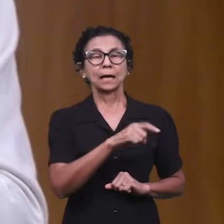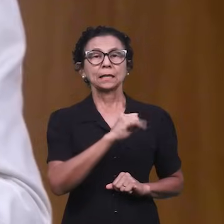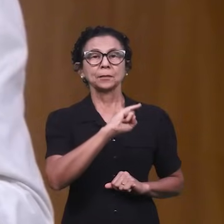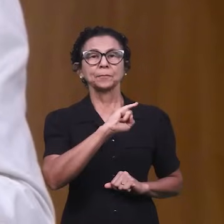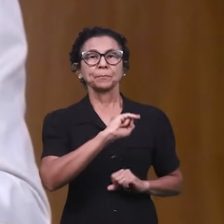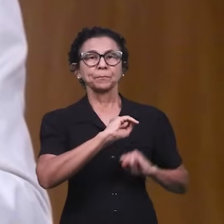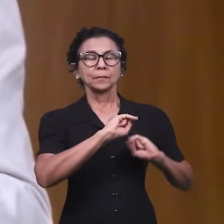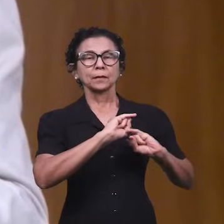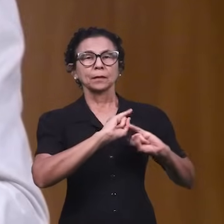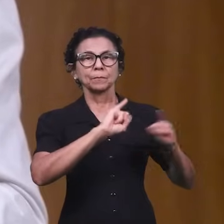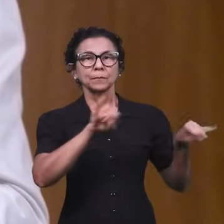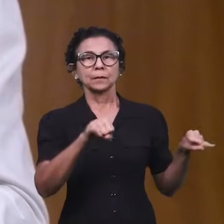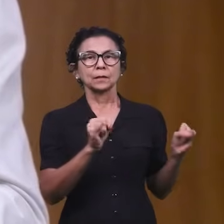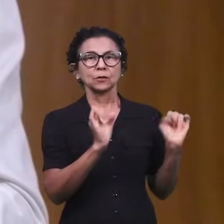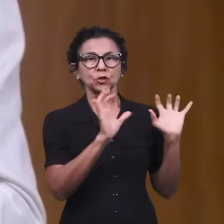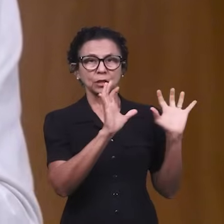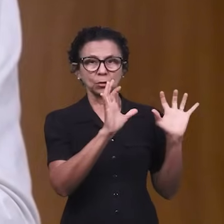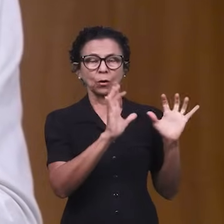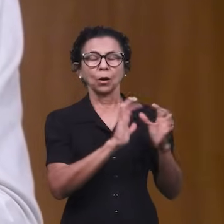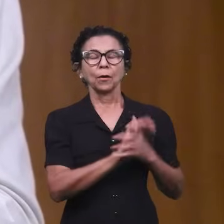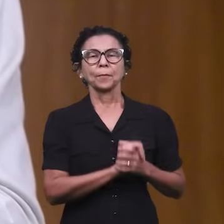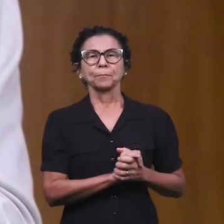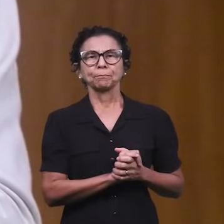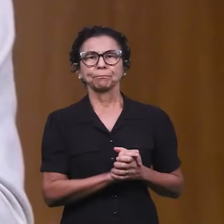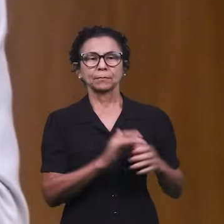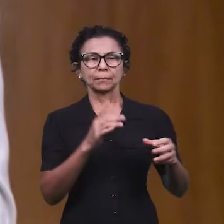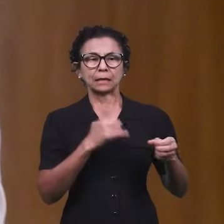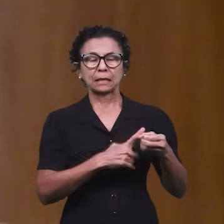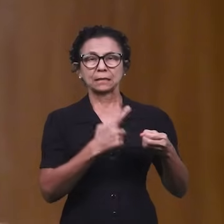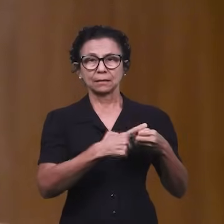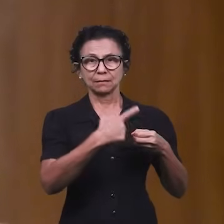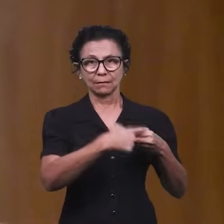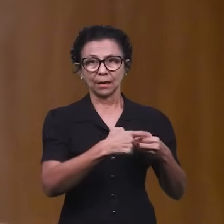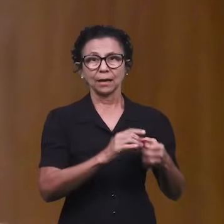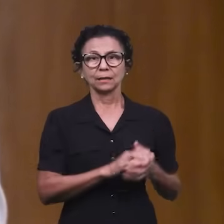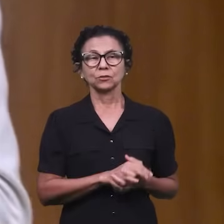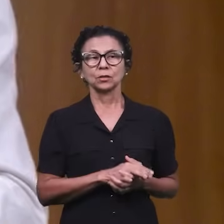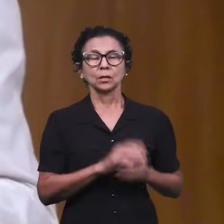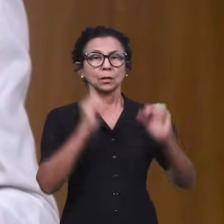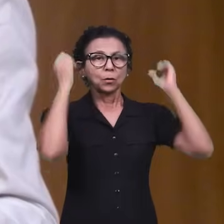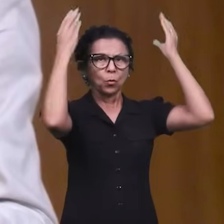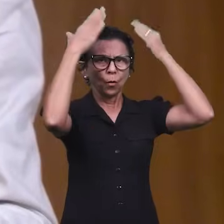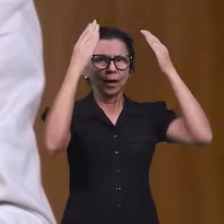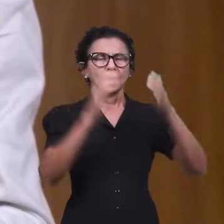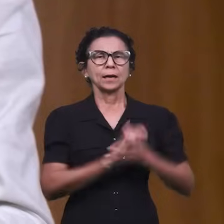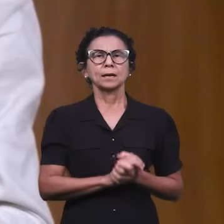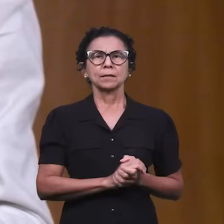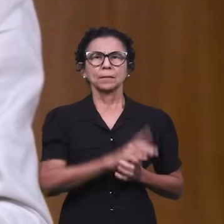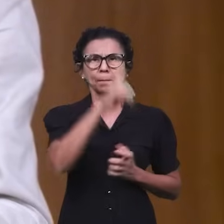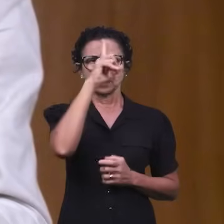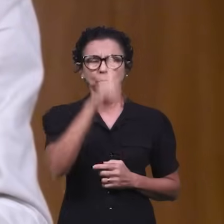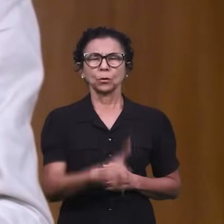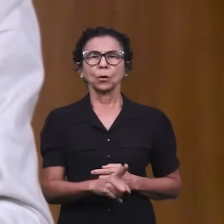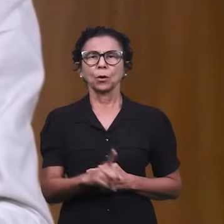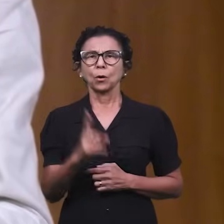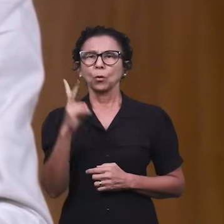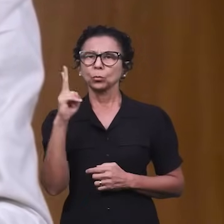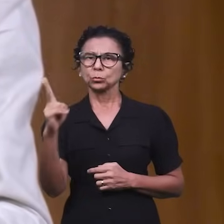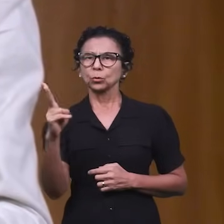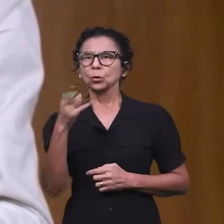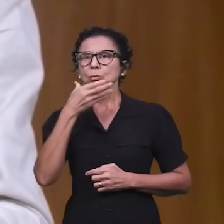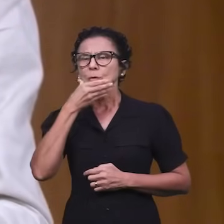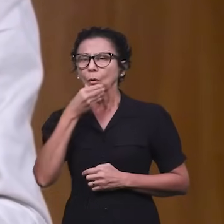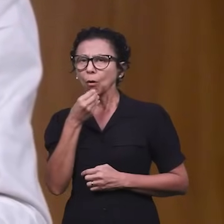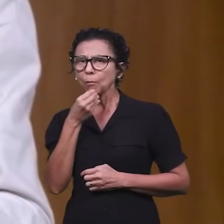fica claro na história da igreja do povo do Senhor? Matar os mensageiros não cancela a mensagem. A mensagem estava